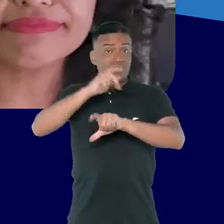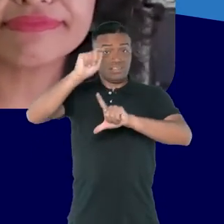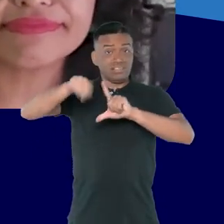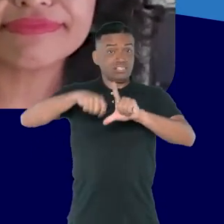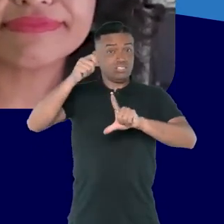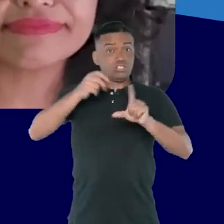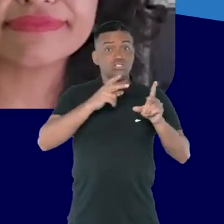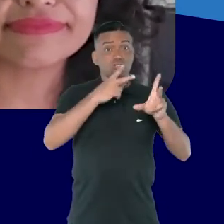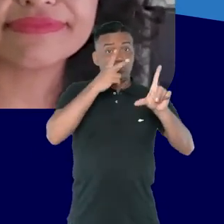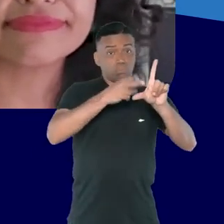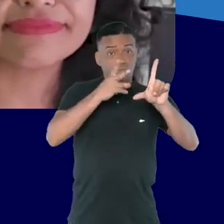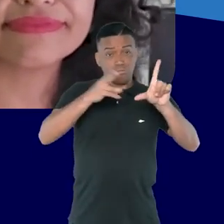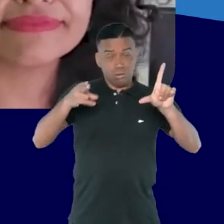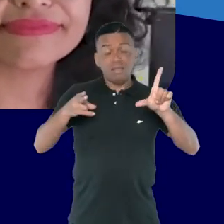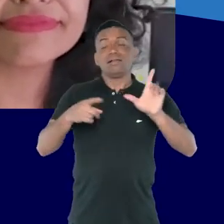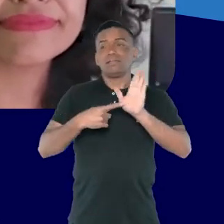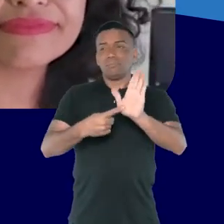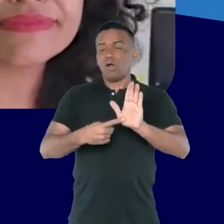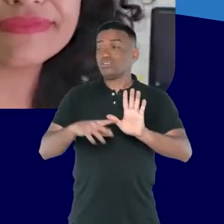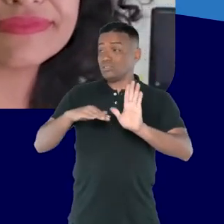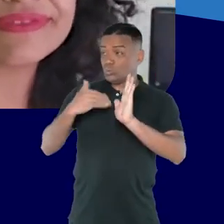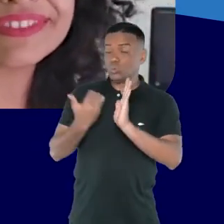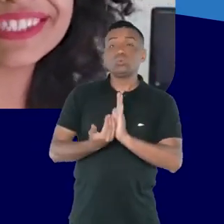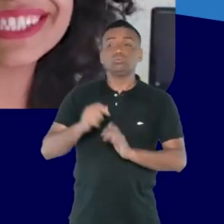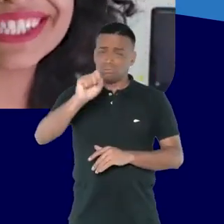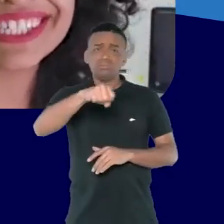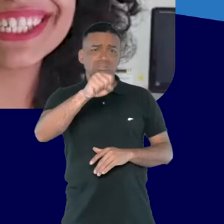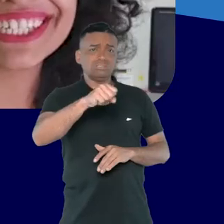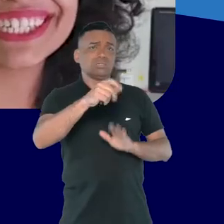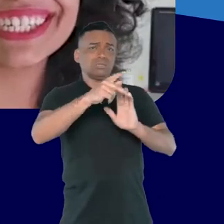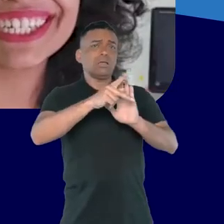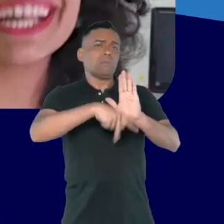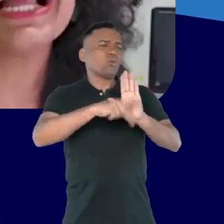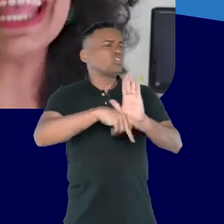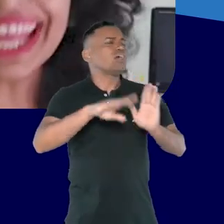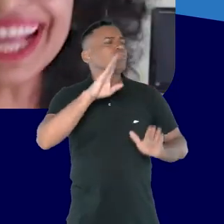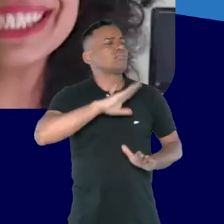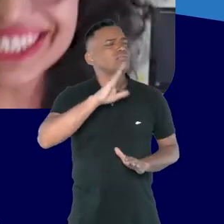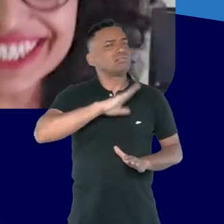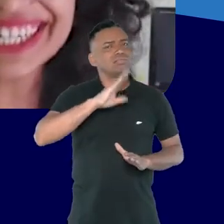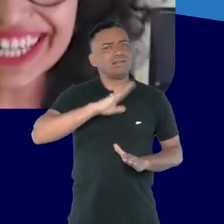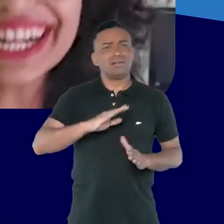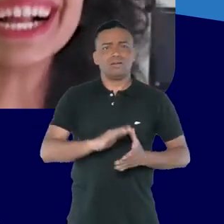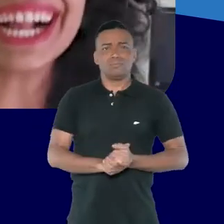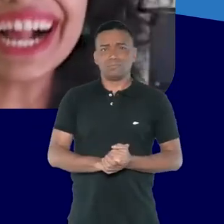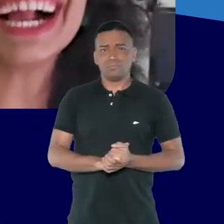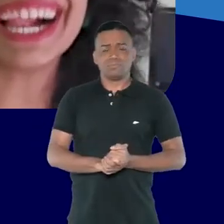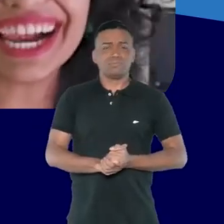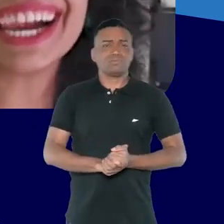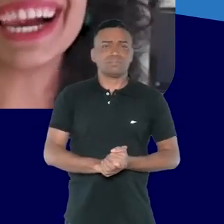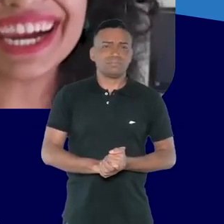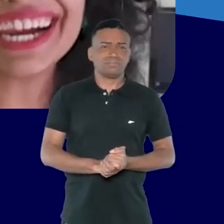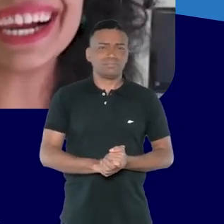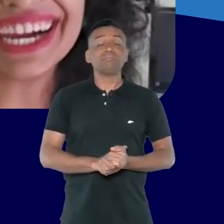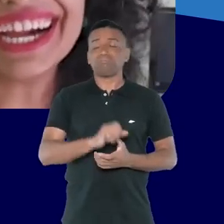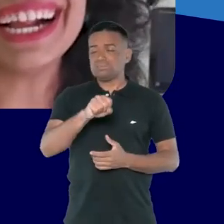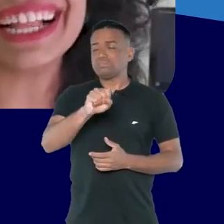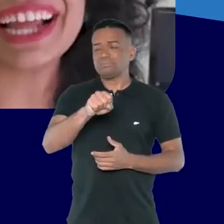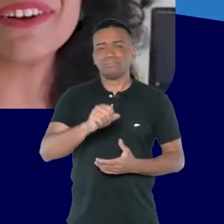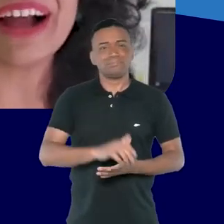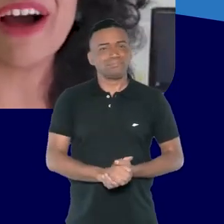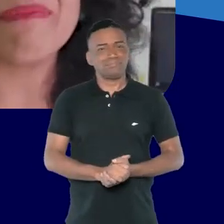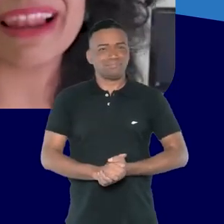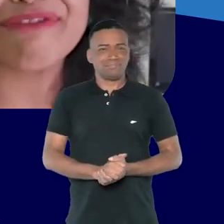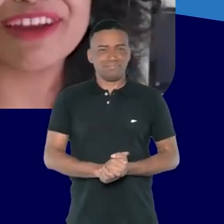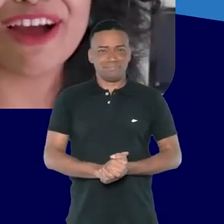no Instagram, que tem um vídeo editado que mostra isso tudo que você está falando a respeito desse projeto, que é muito legal. Né?